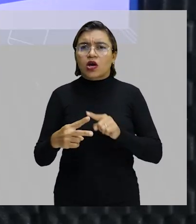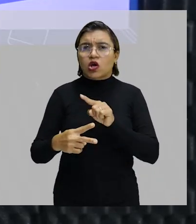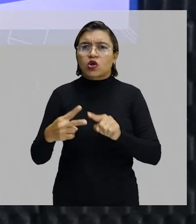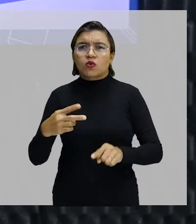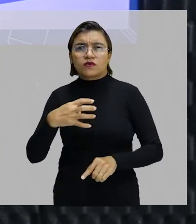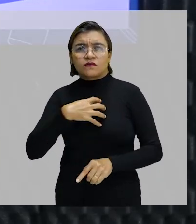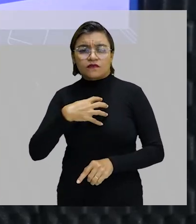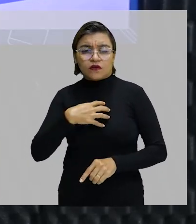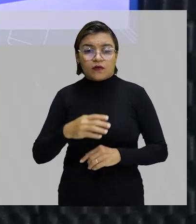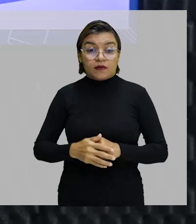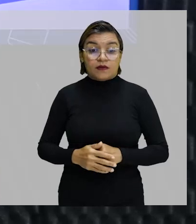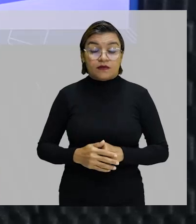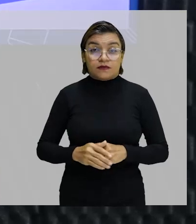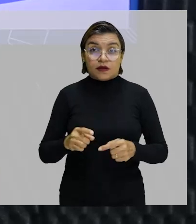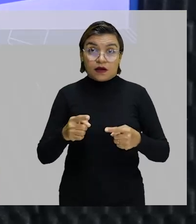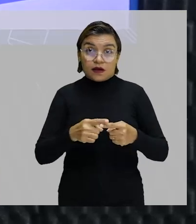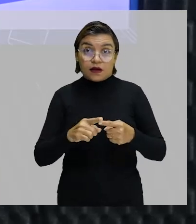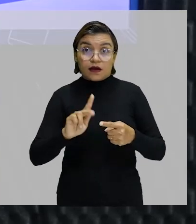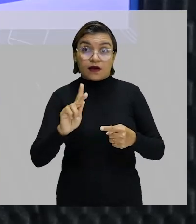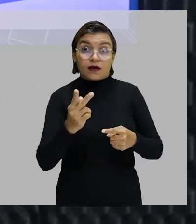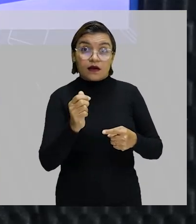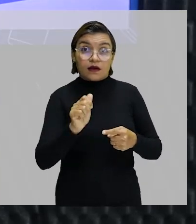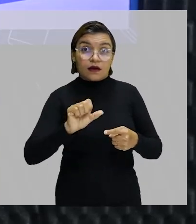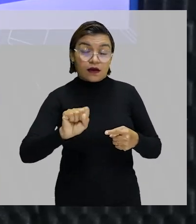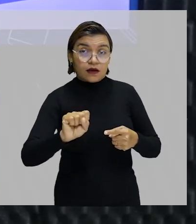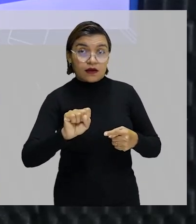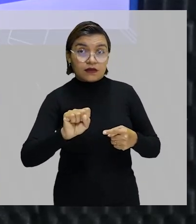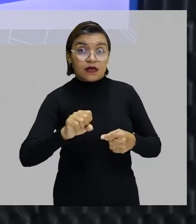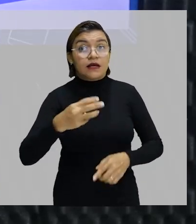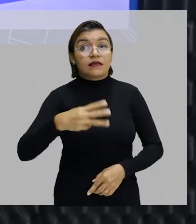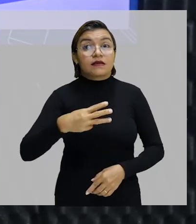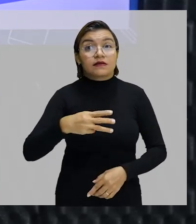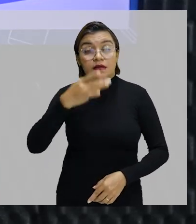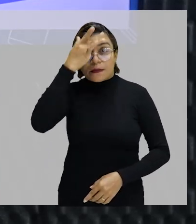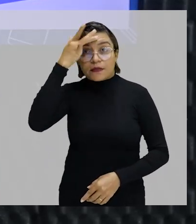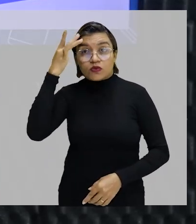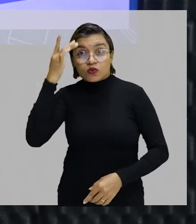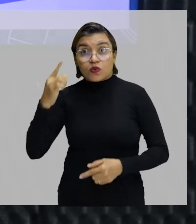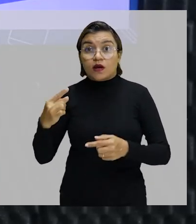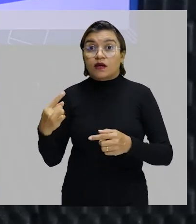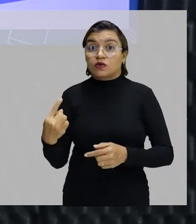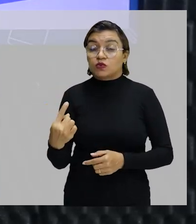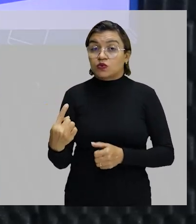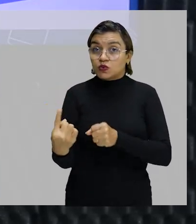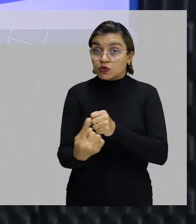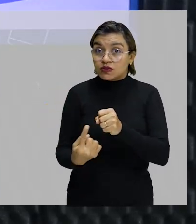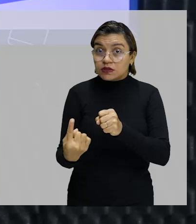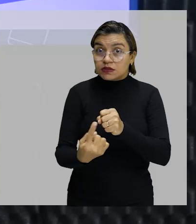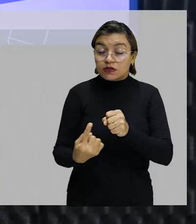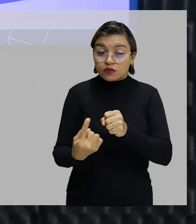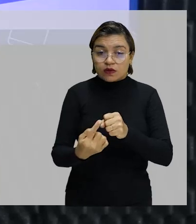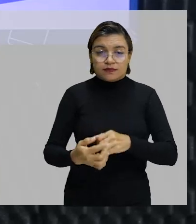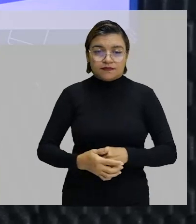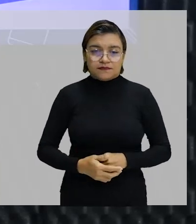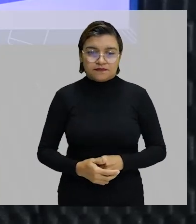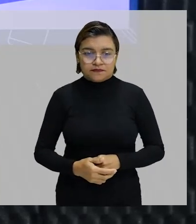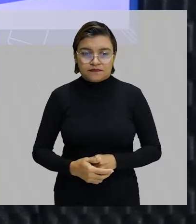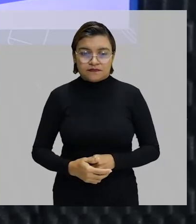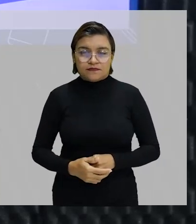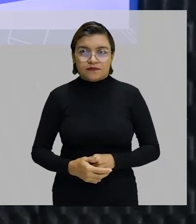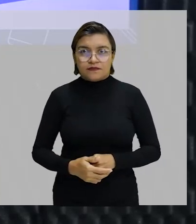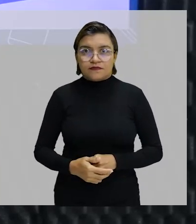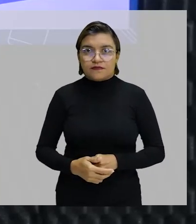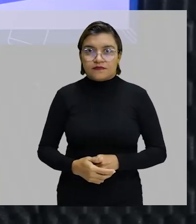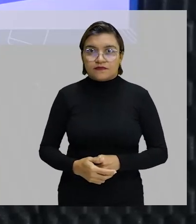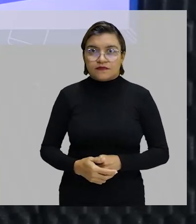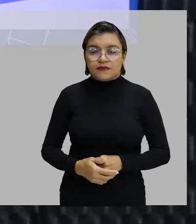Porque has é utilizado apenas para as terceiras pessoas do singular. He, she, it, que é ele